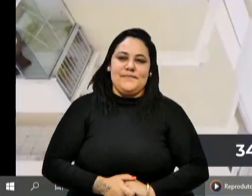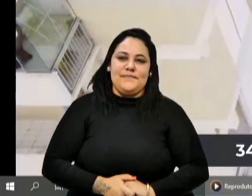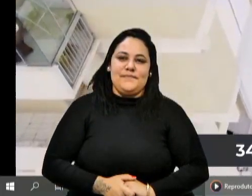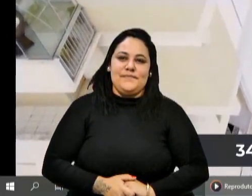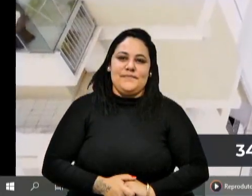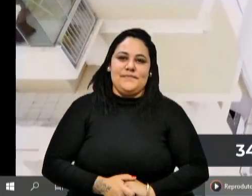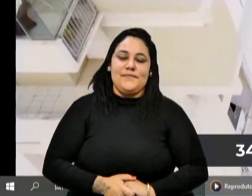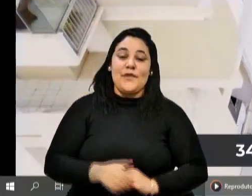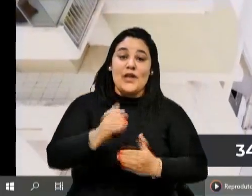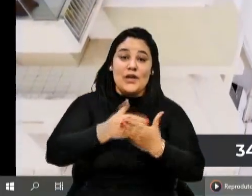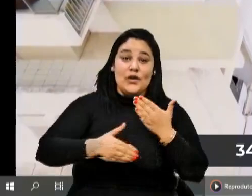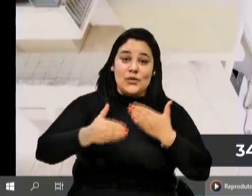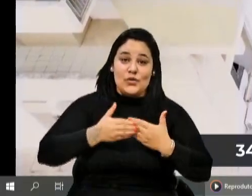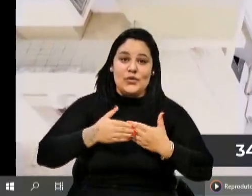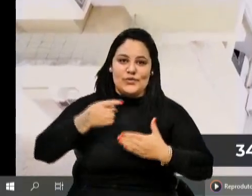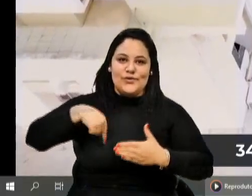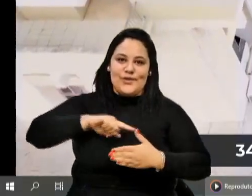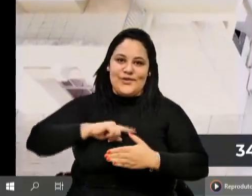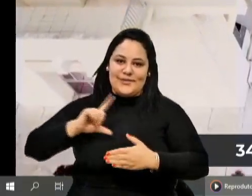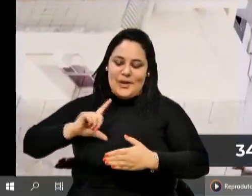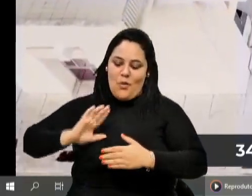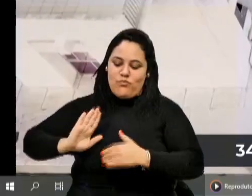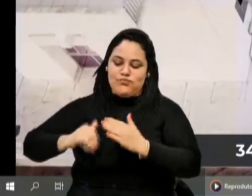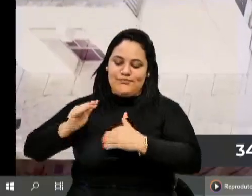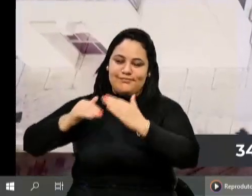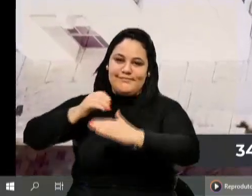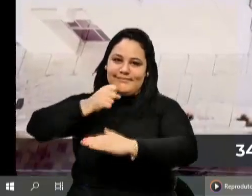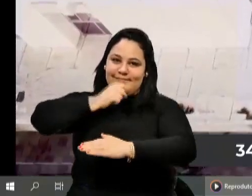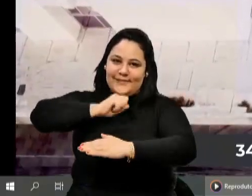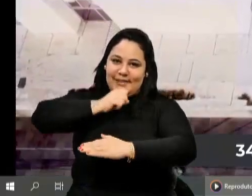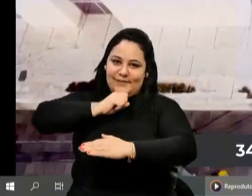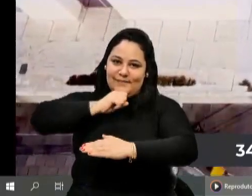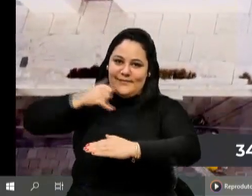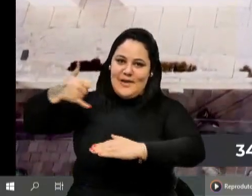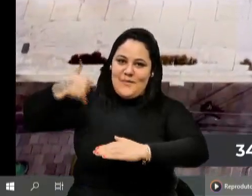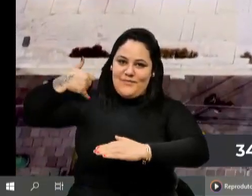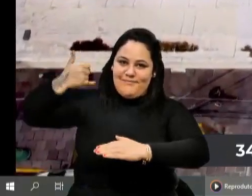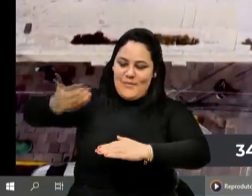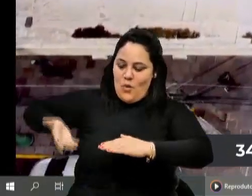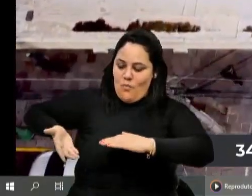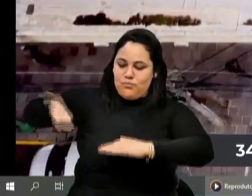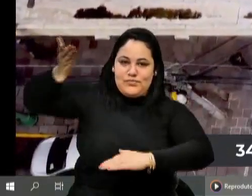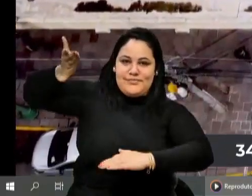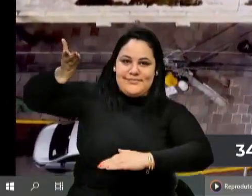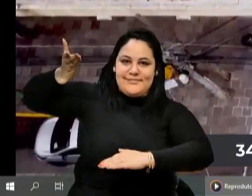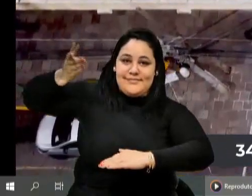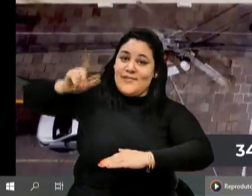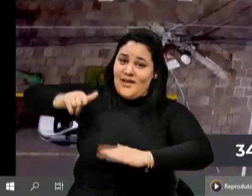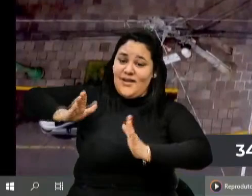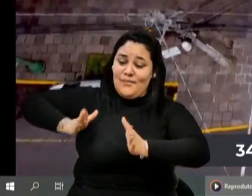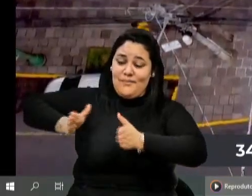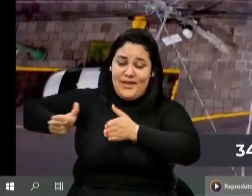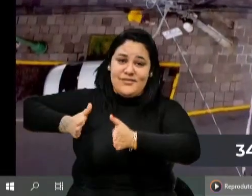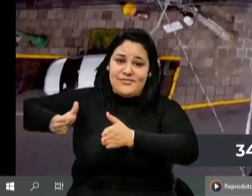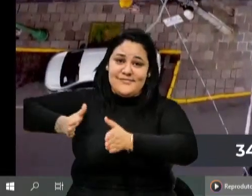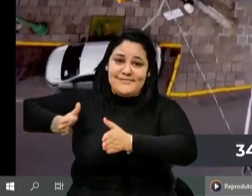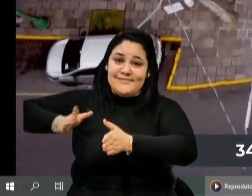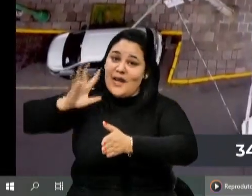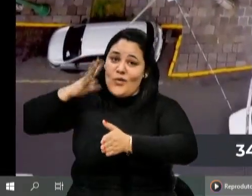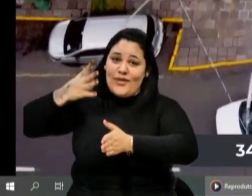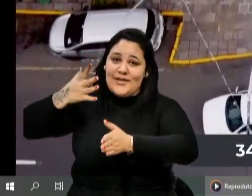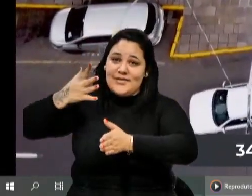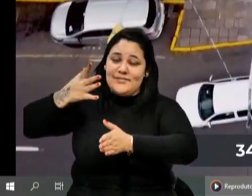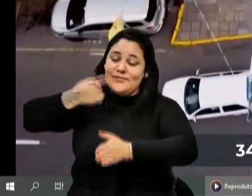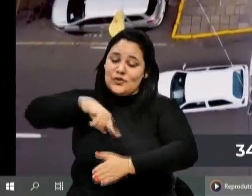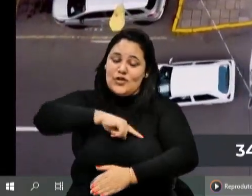Todos nós estamos no processo de envelhecimento e estar velho, ele é uma etapa da nossa existência humana, então nós temos que cuidar